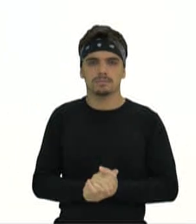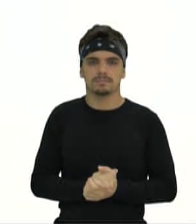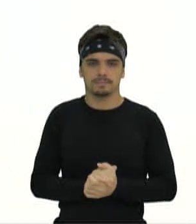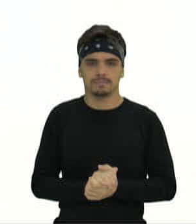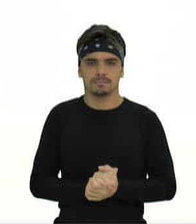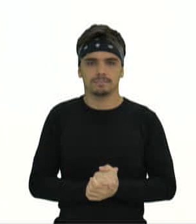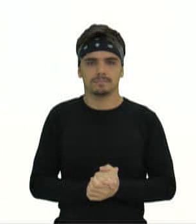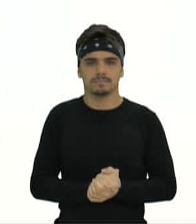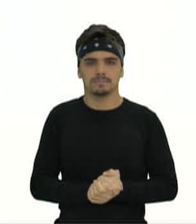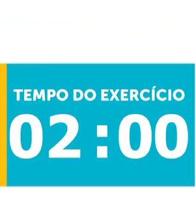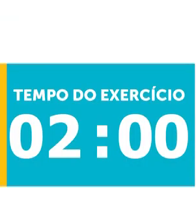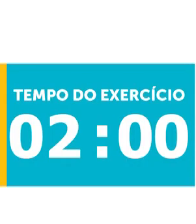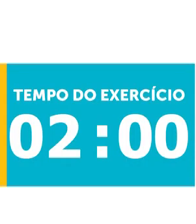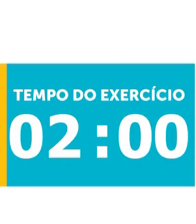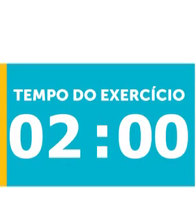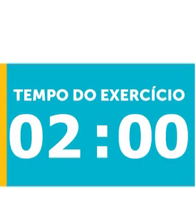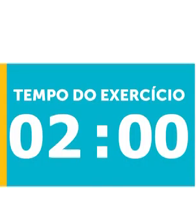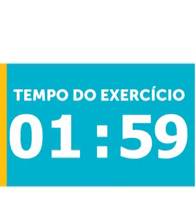lá.